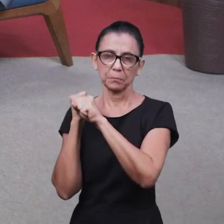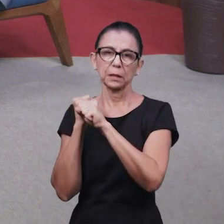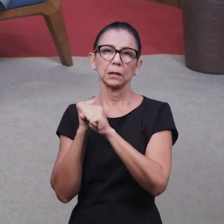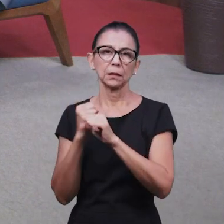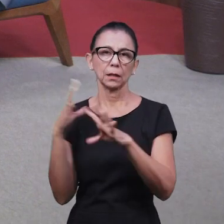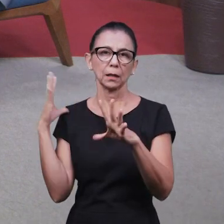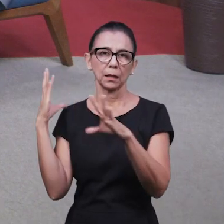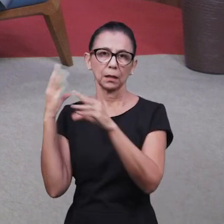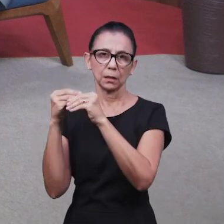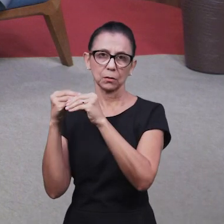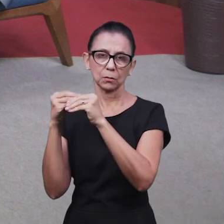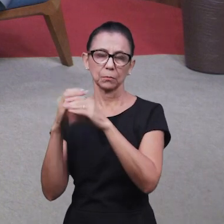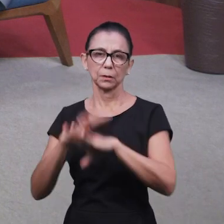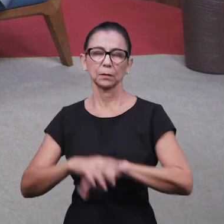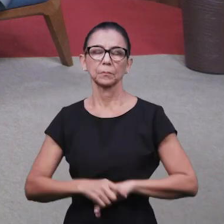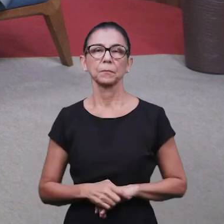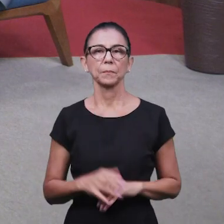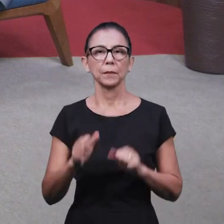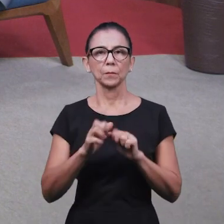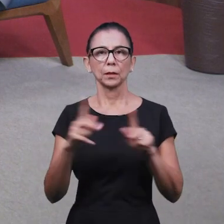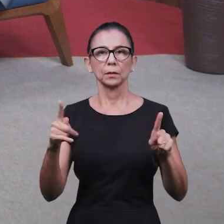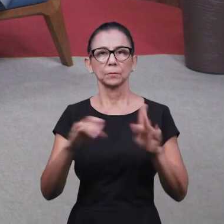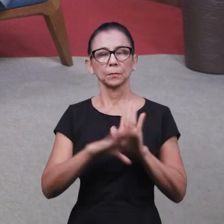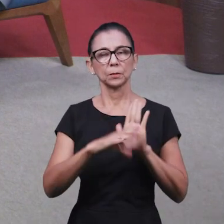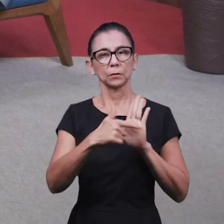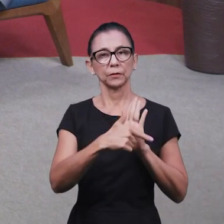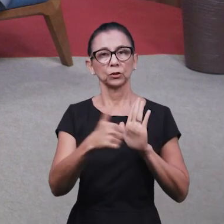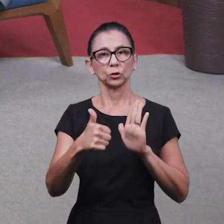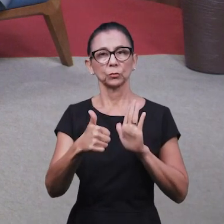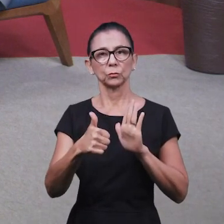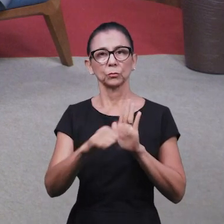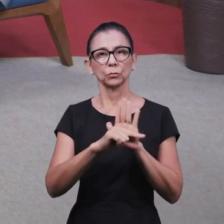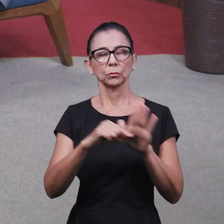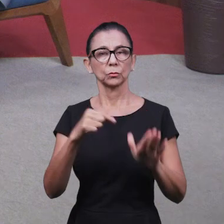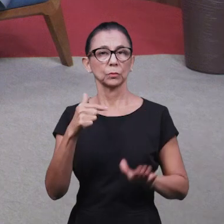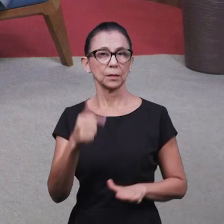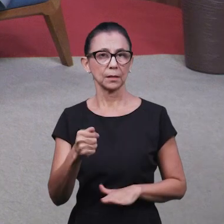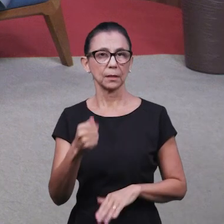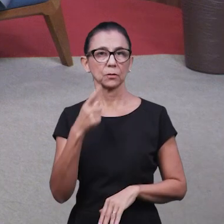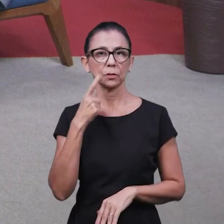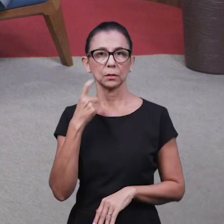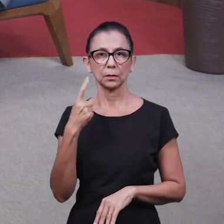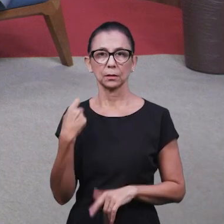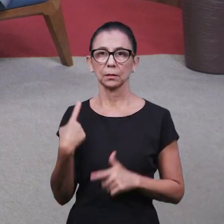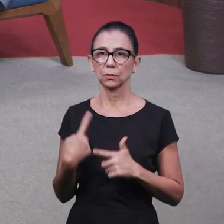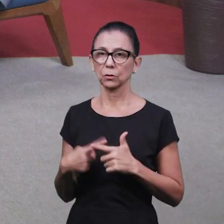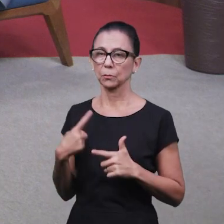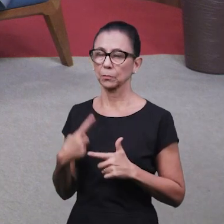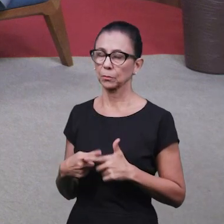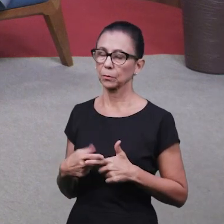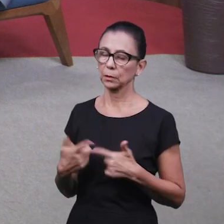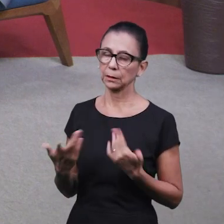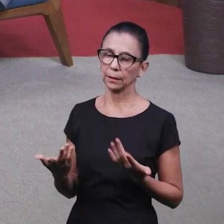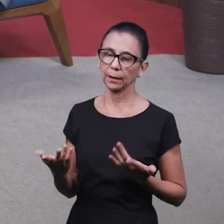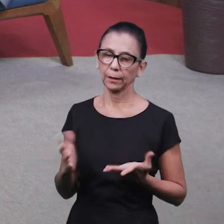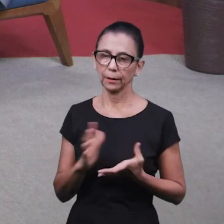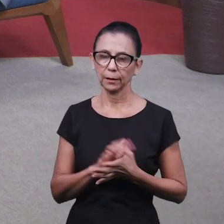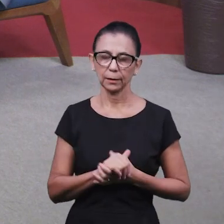aqui hoje, que está em Apocalipse 21:7, é interessante porque ele, de certa